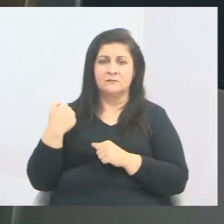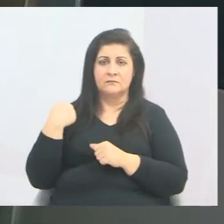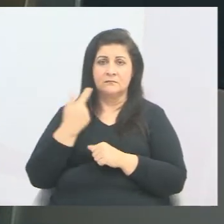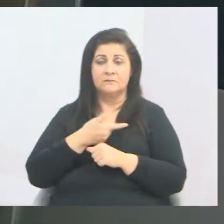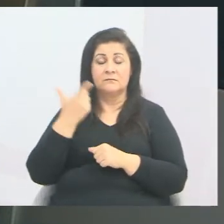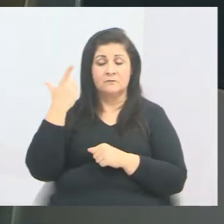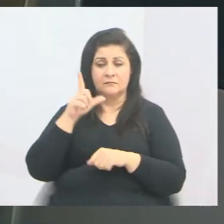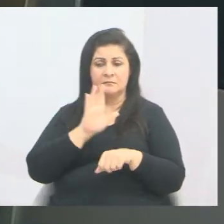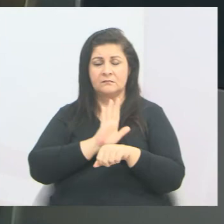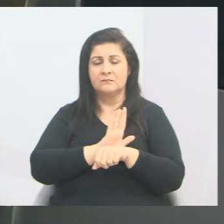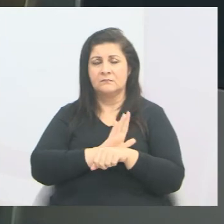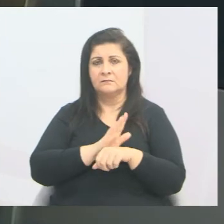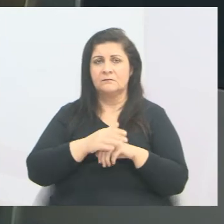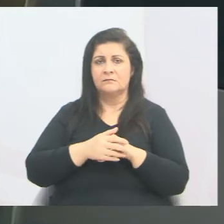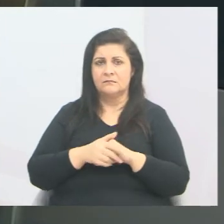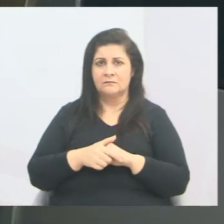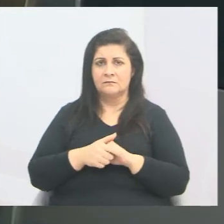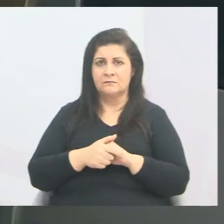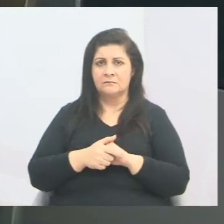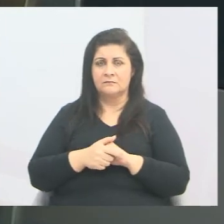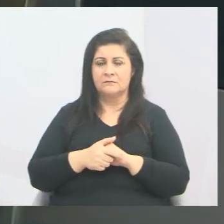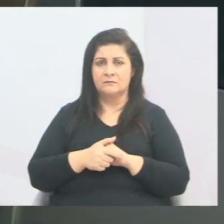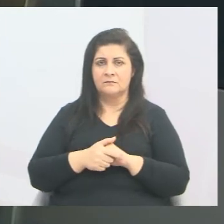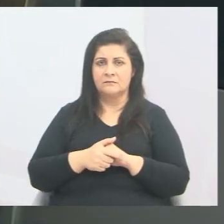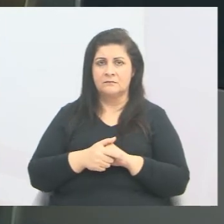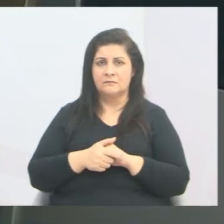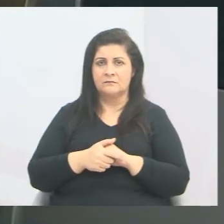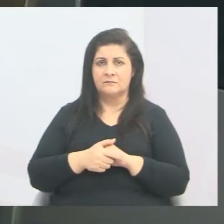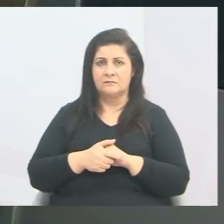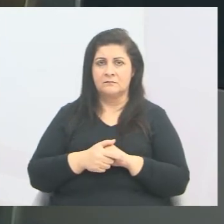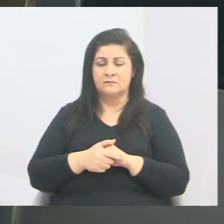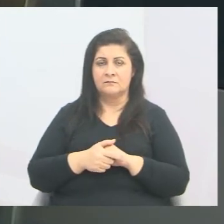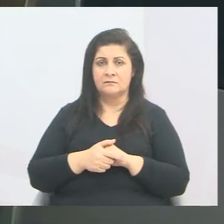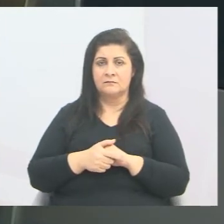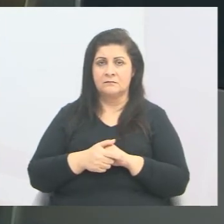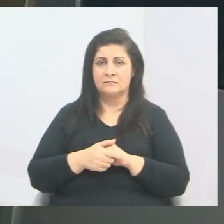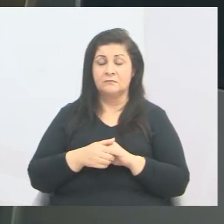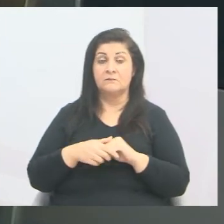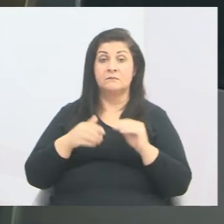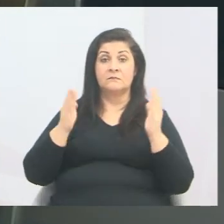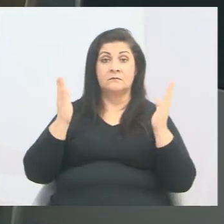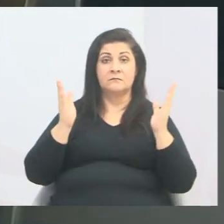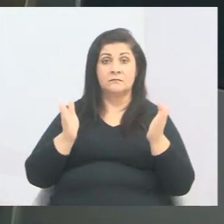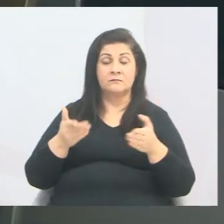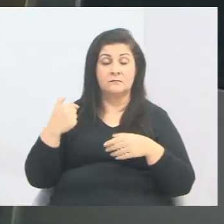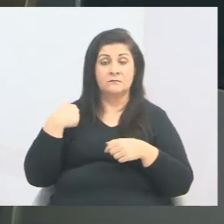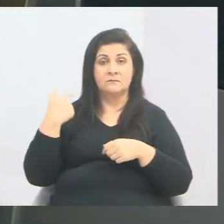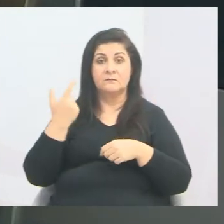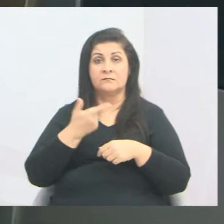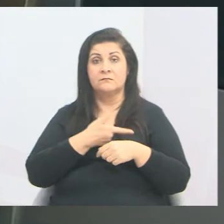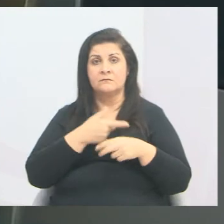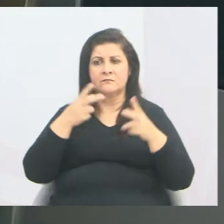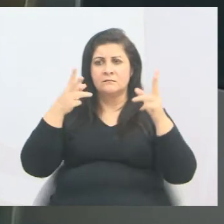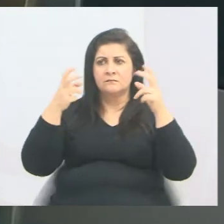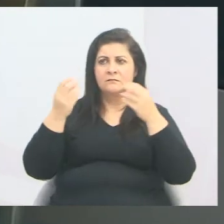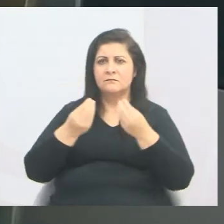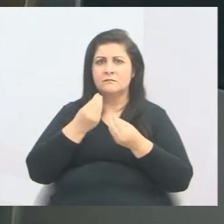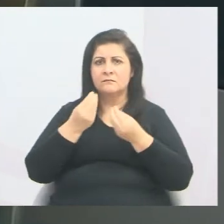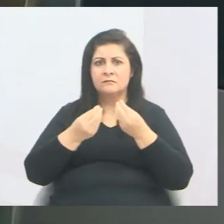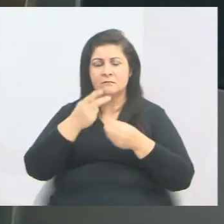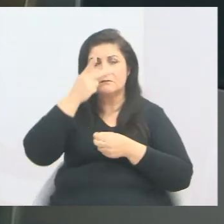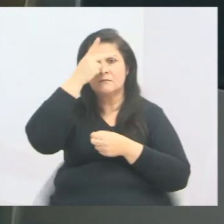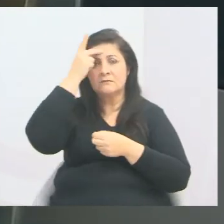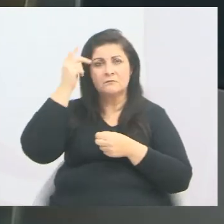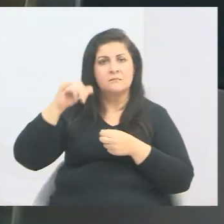contribuição. Hoje a gente vê como as pessoas estão sofrendo